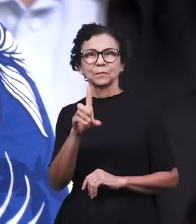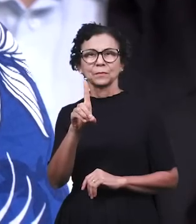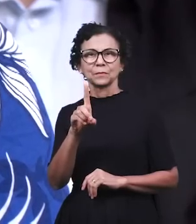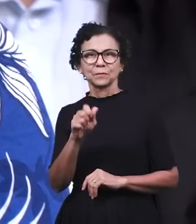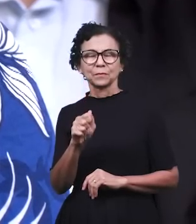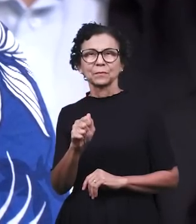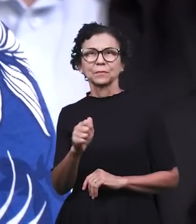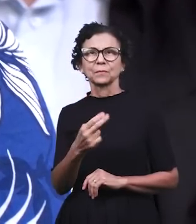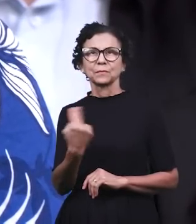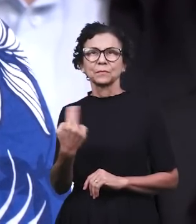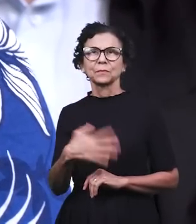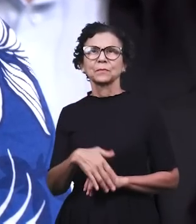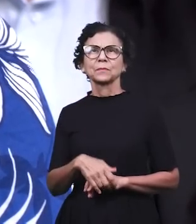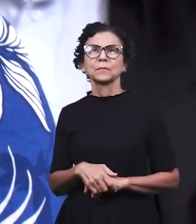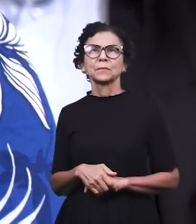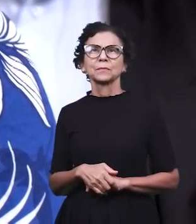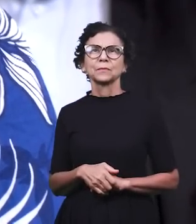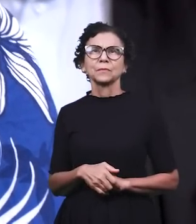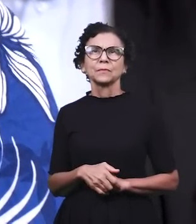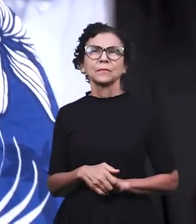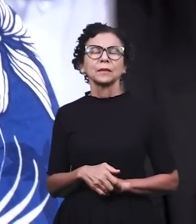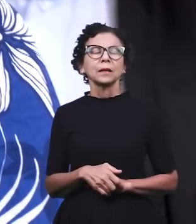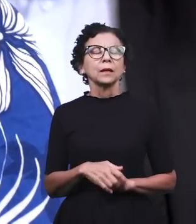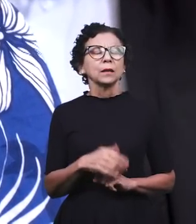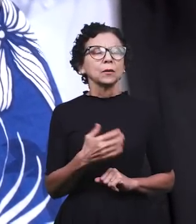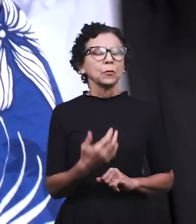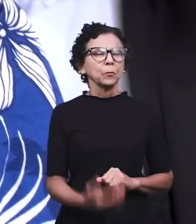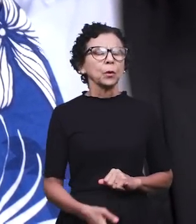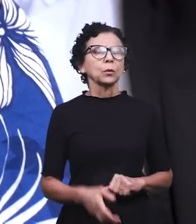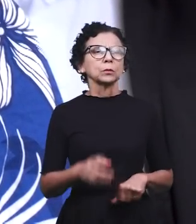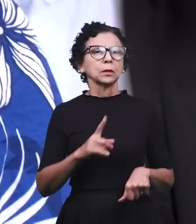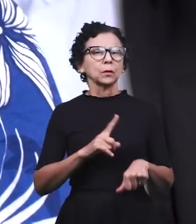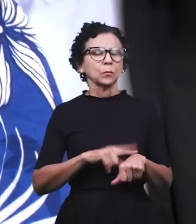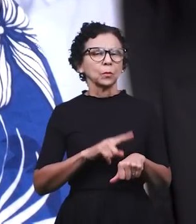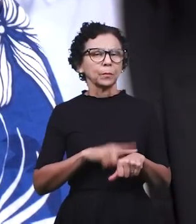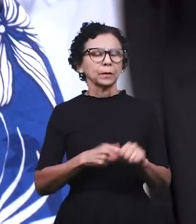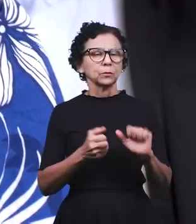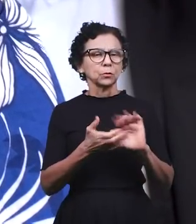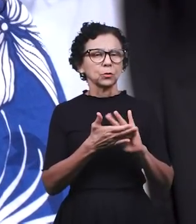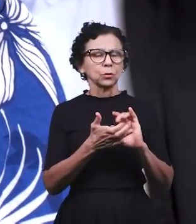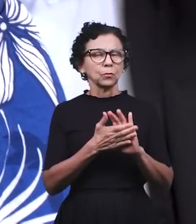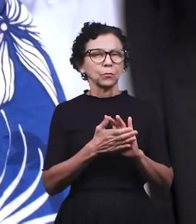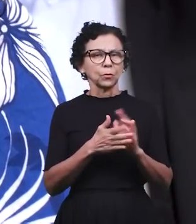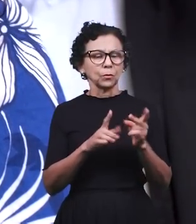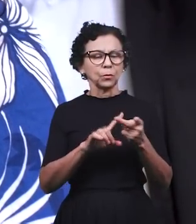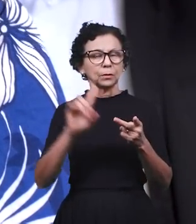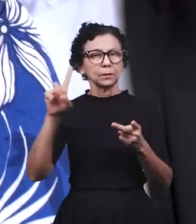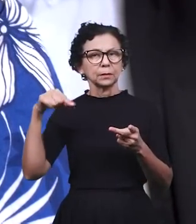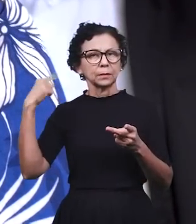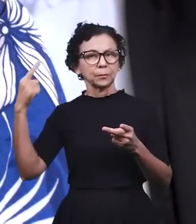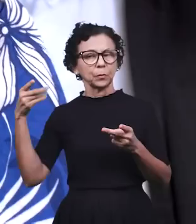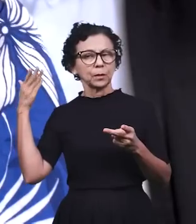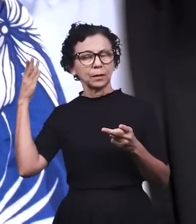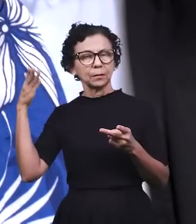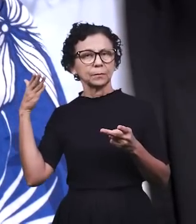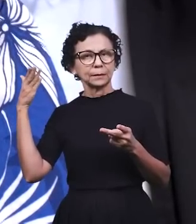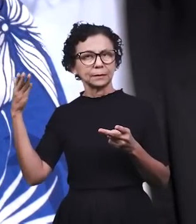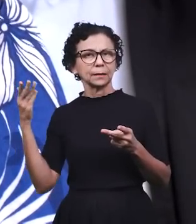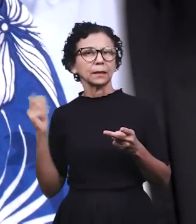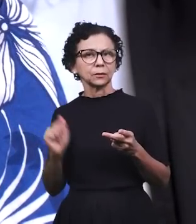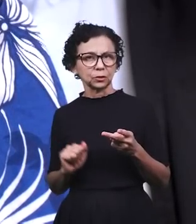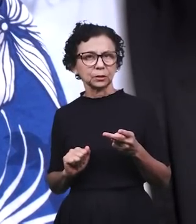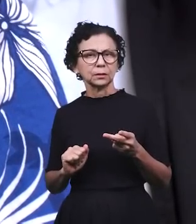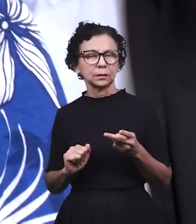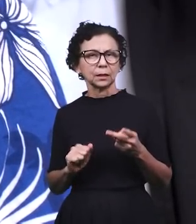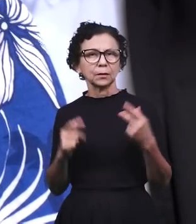a minha pergunta é, nós sabemos que após o período de louvor vem o período da palavra, e o varão que trará a palavra, ele